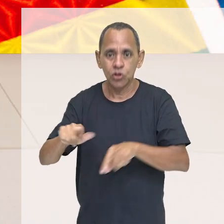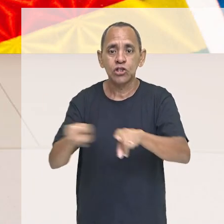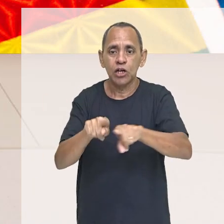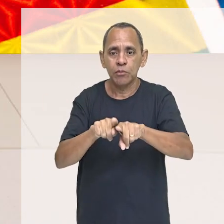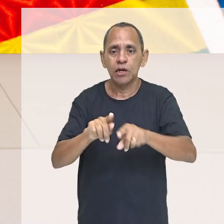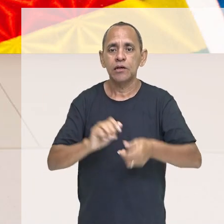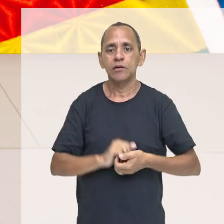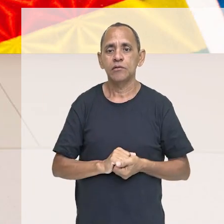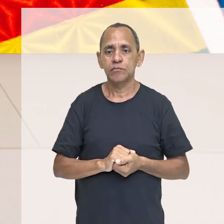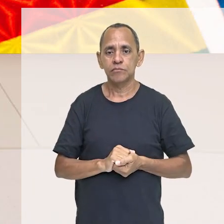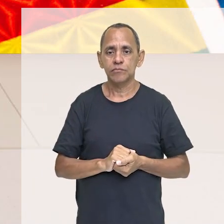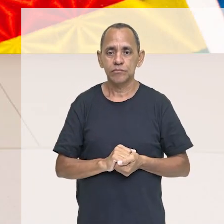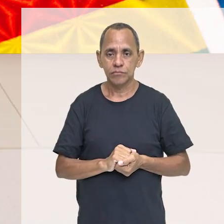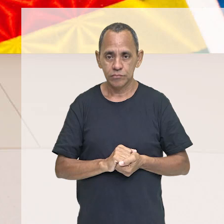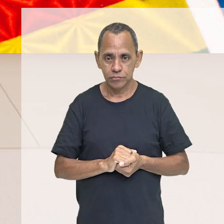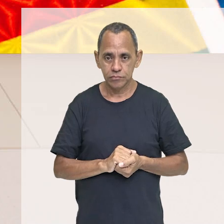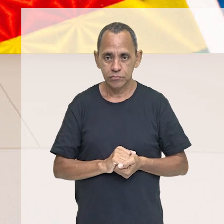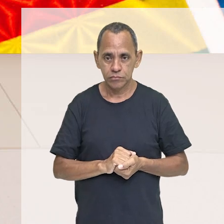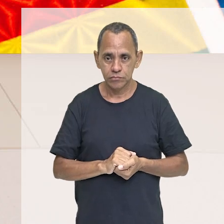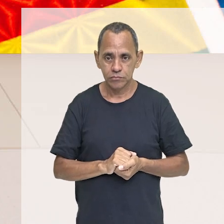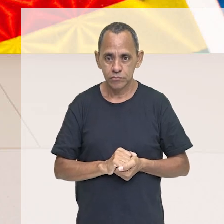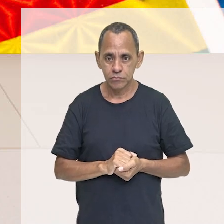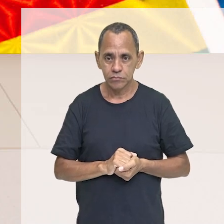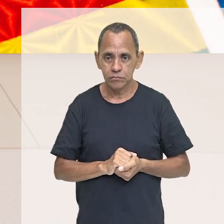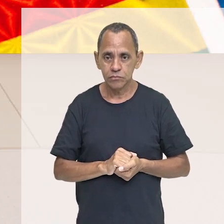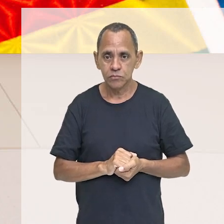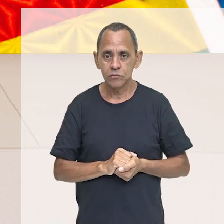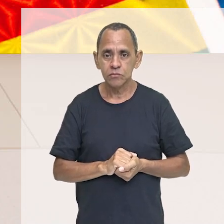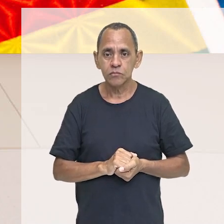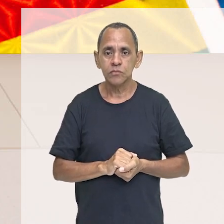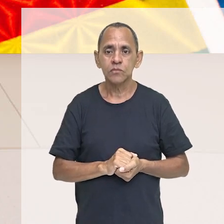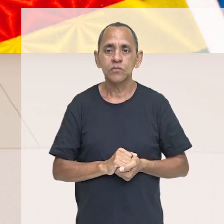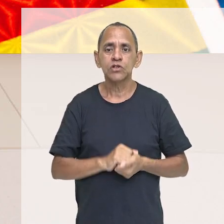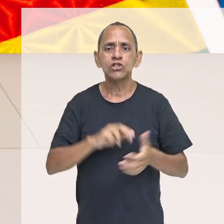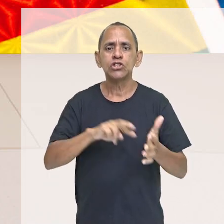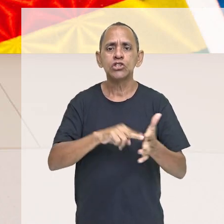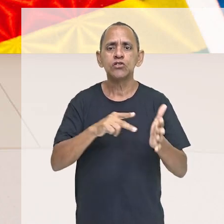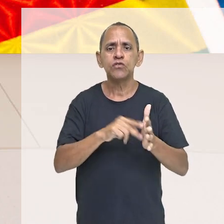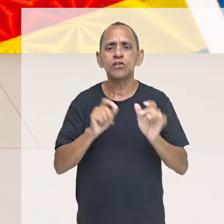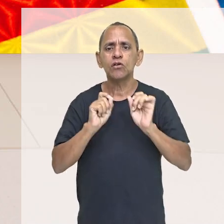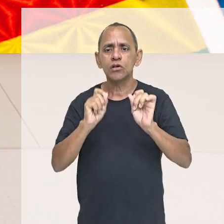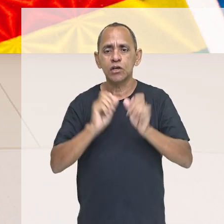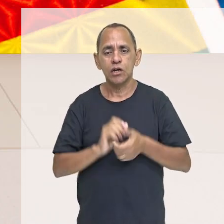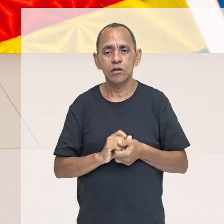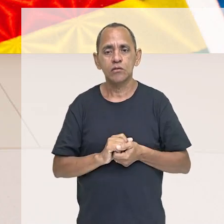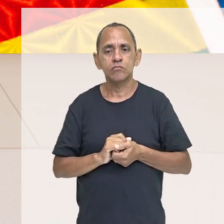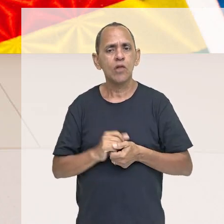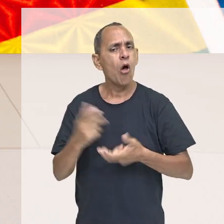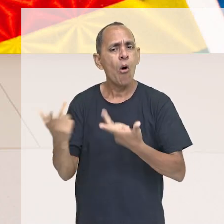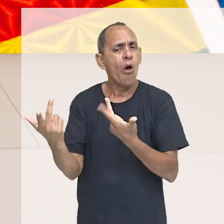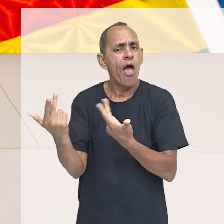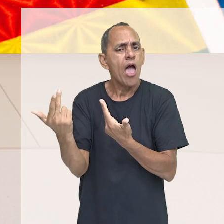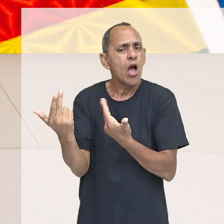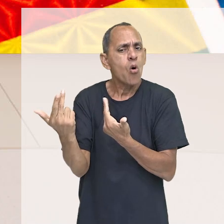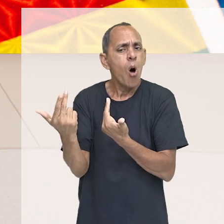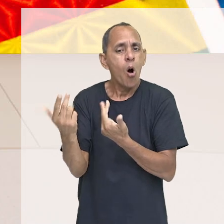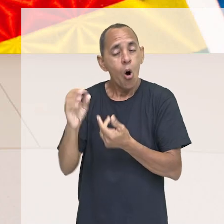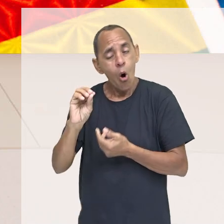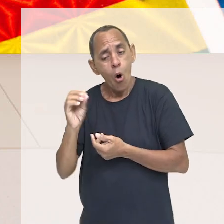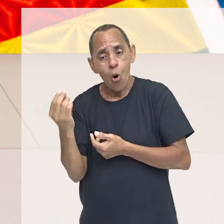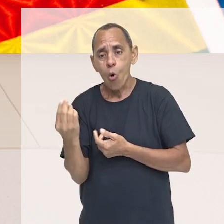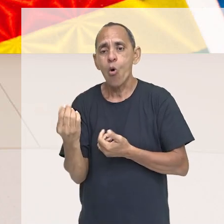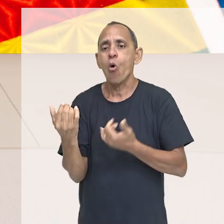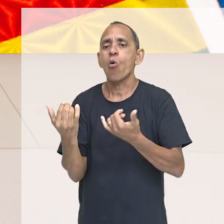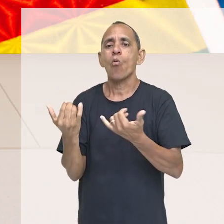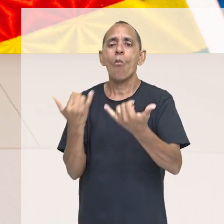de nacional-popular, que, traduzindo, é igual ou muito parecido com o